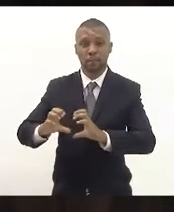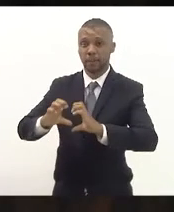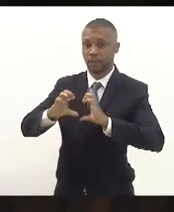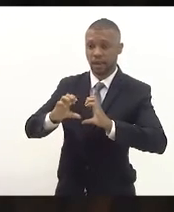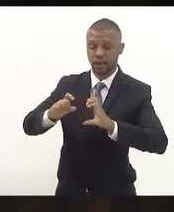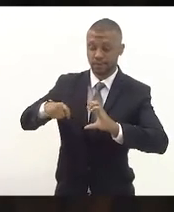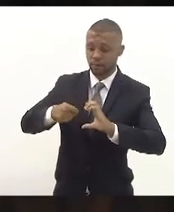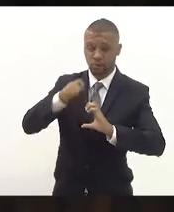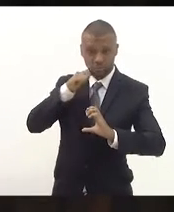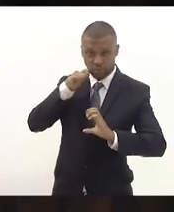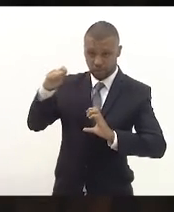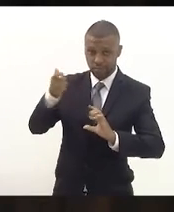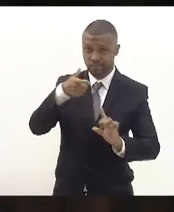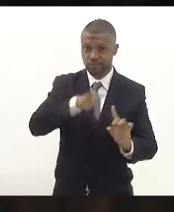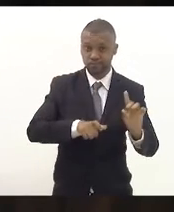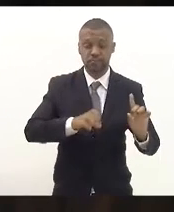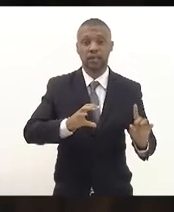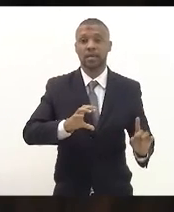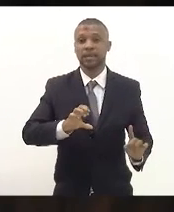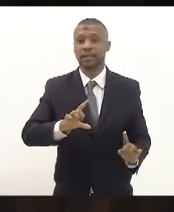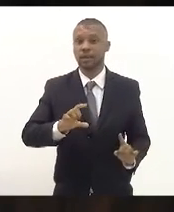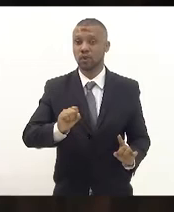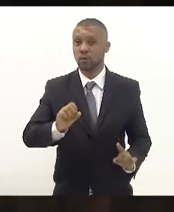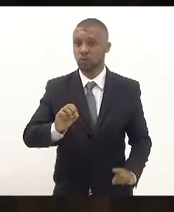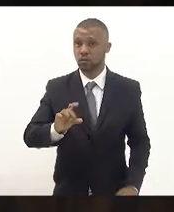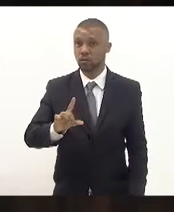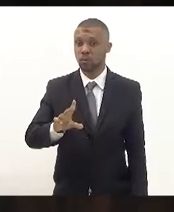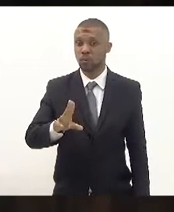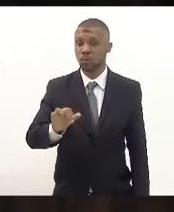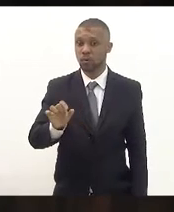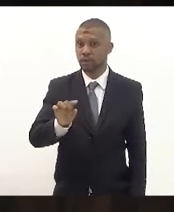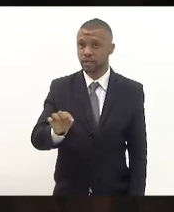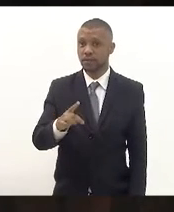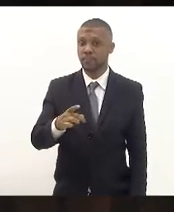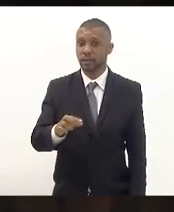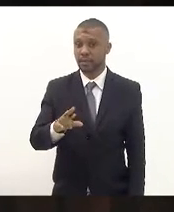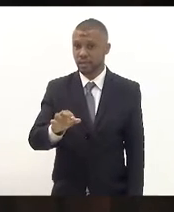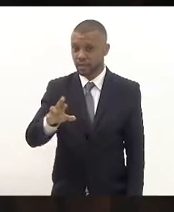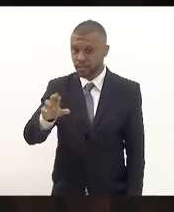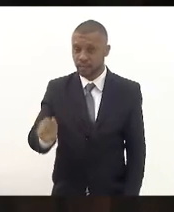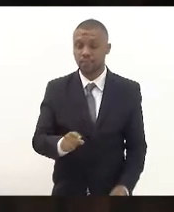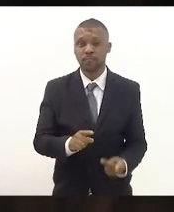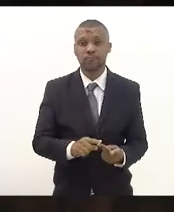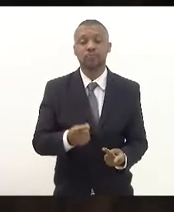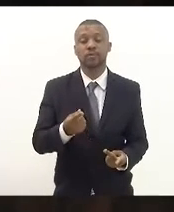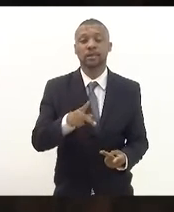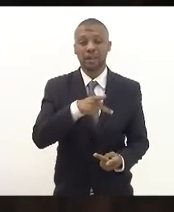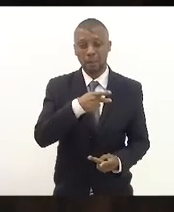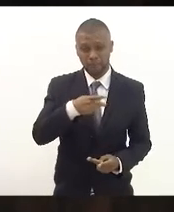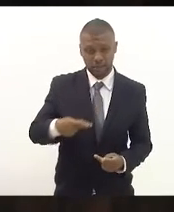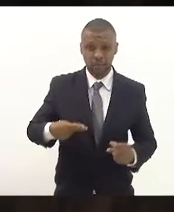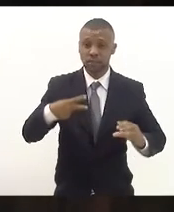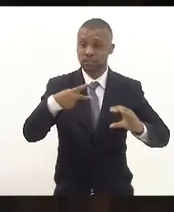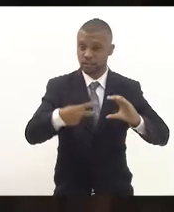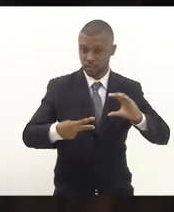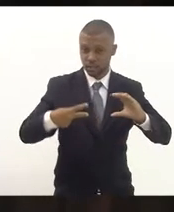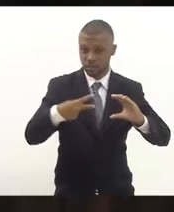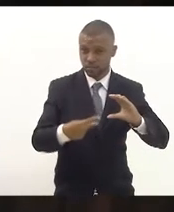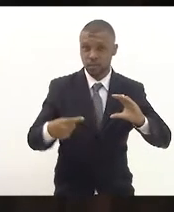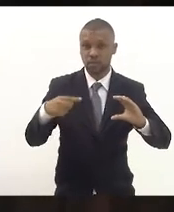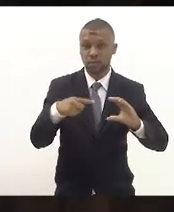ao Senhor Celso Luiz Pereira do Nascimento Celso do Alba presidente da Câmara